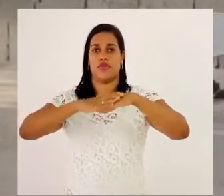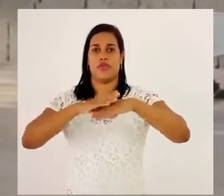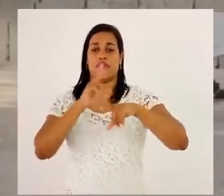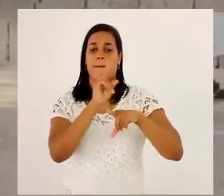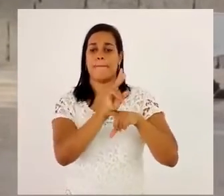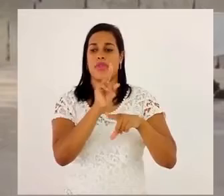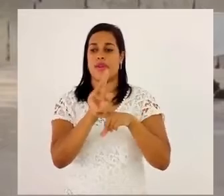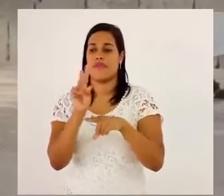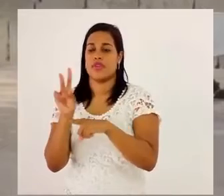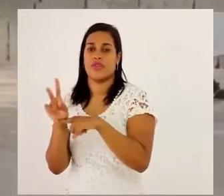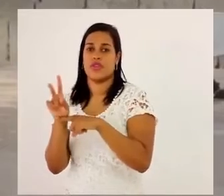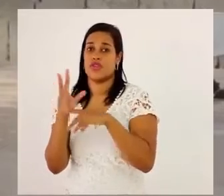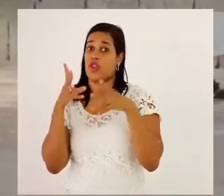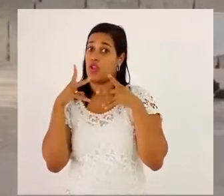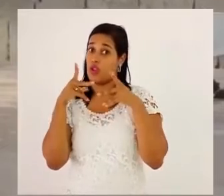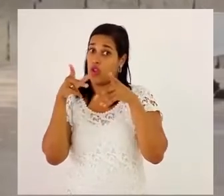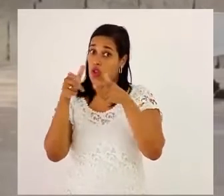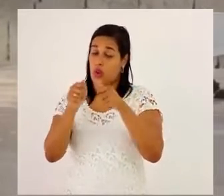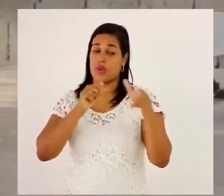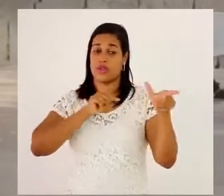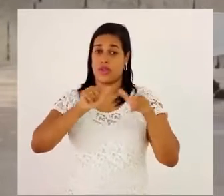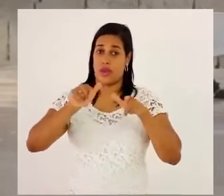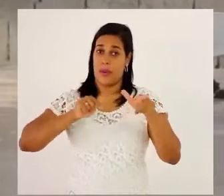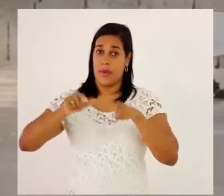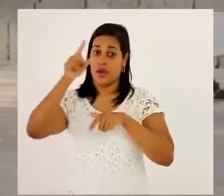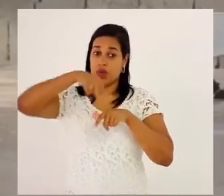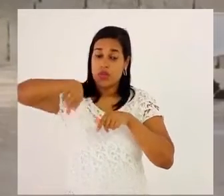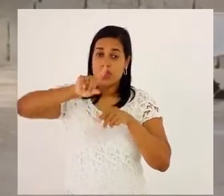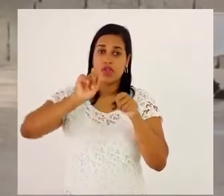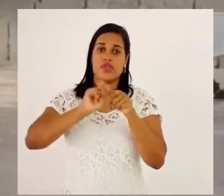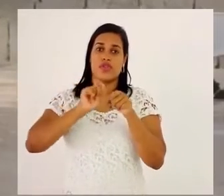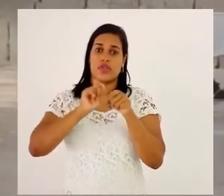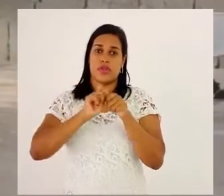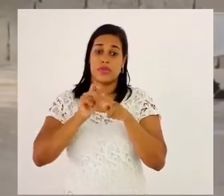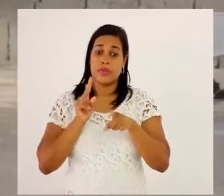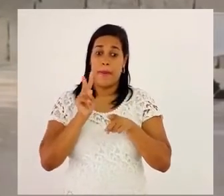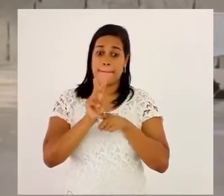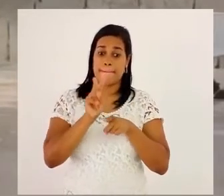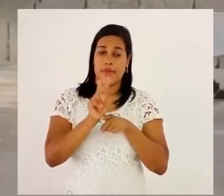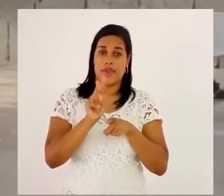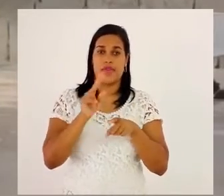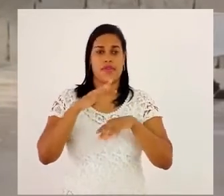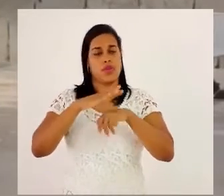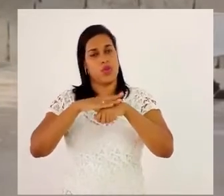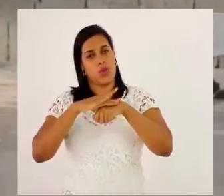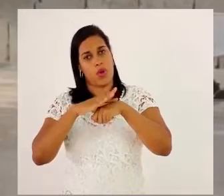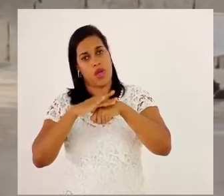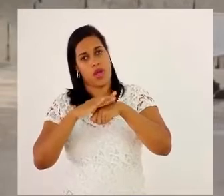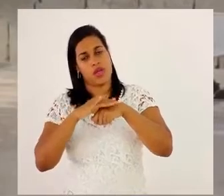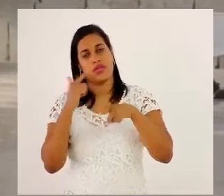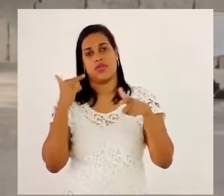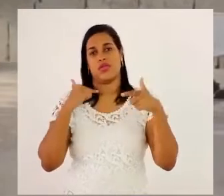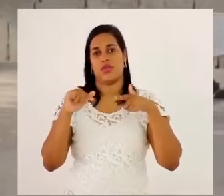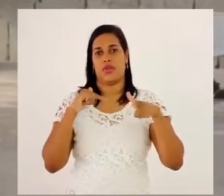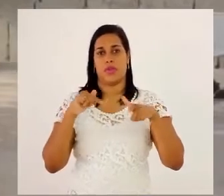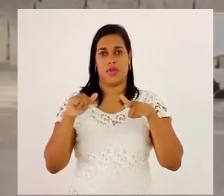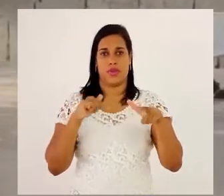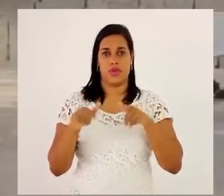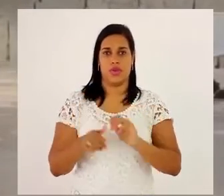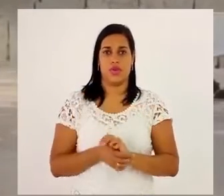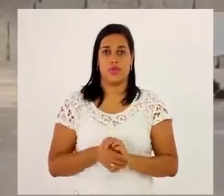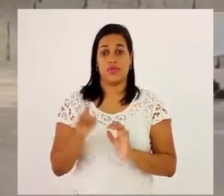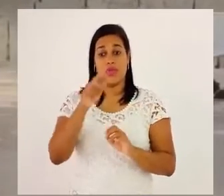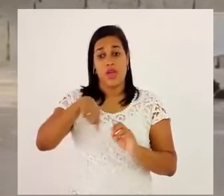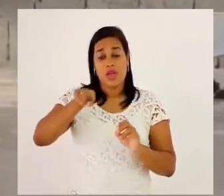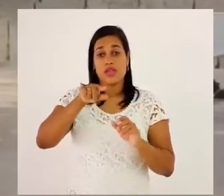prevencionistas. Todas as ações que nós fazemos no intuito de prevenir doenças e lesões no trabalhador. E essas